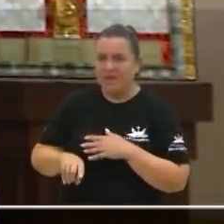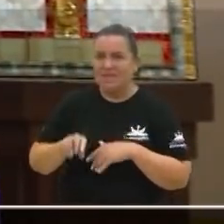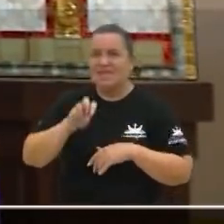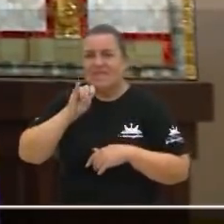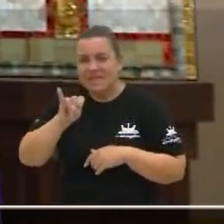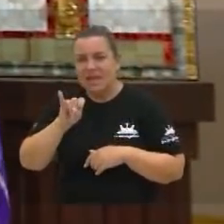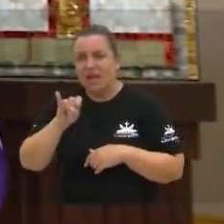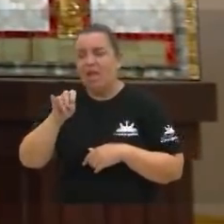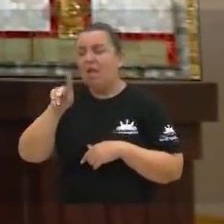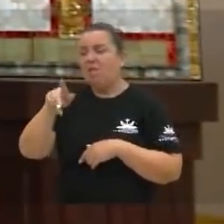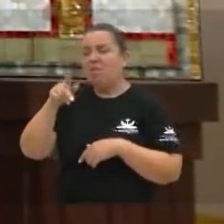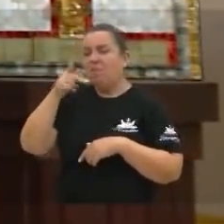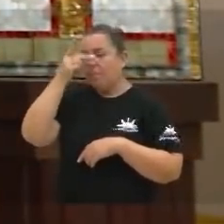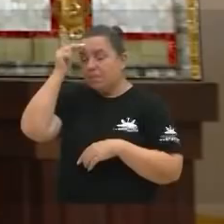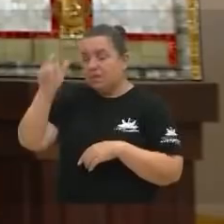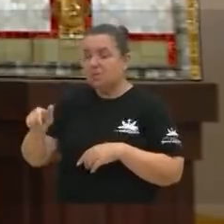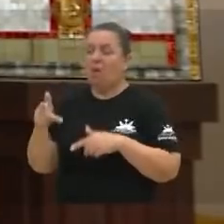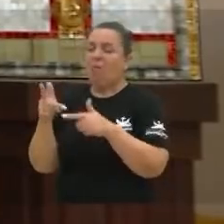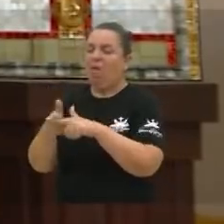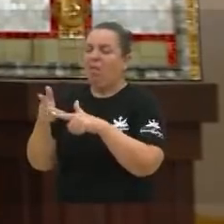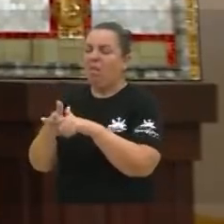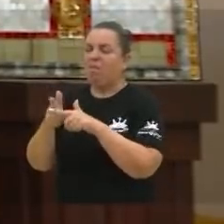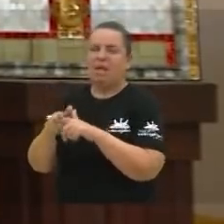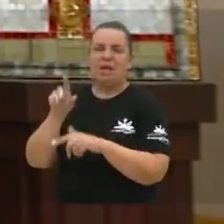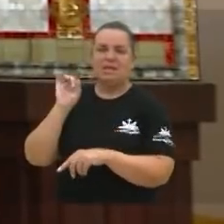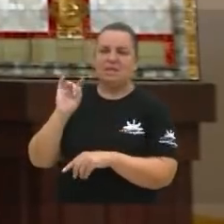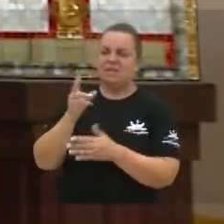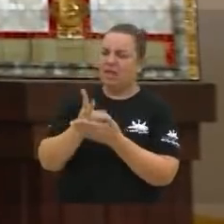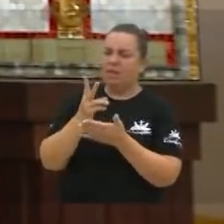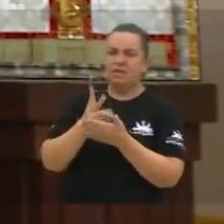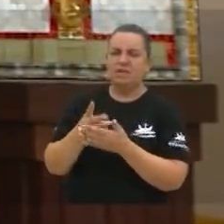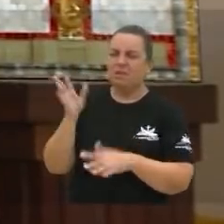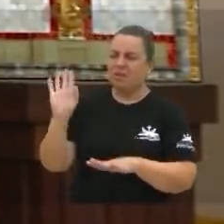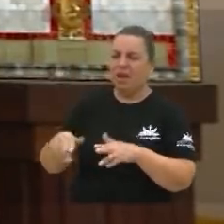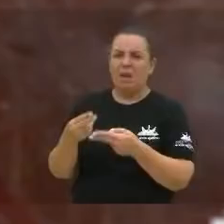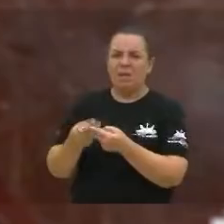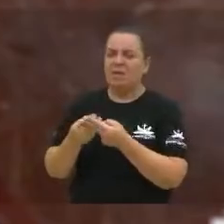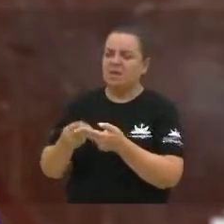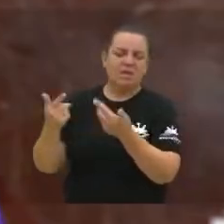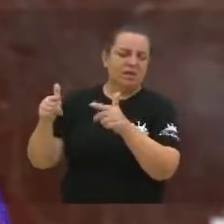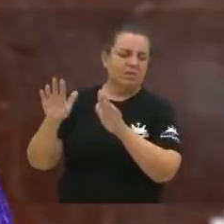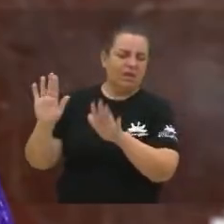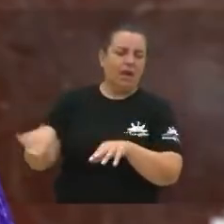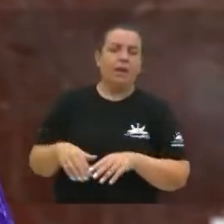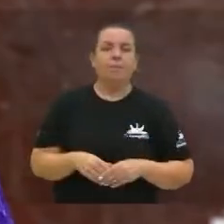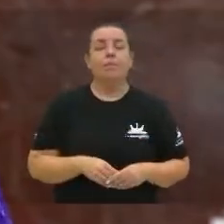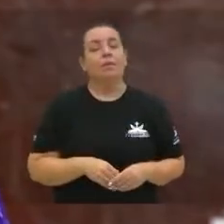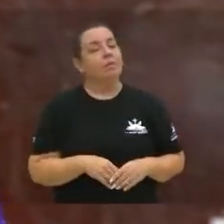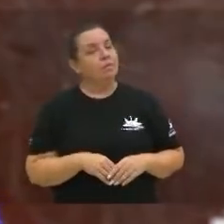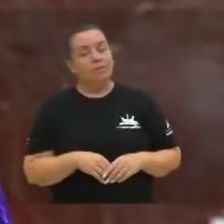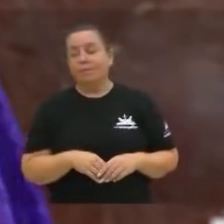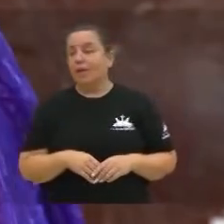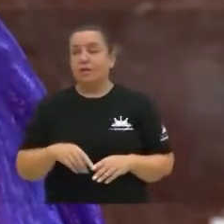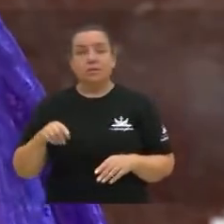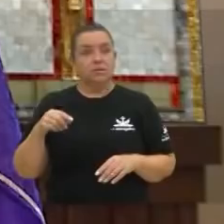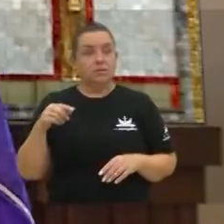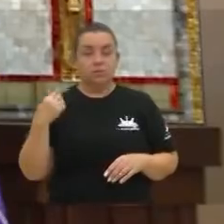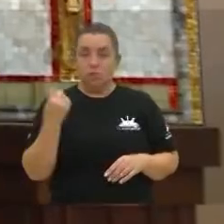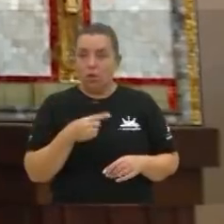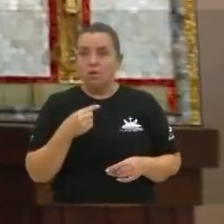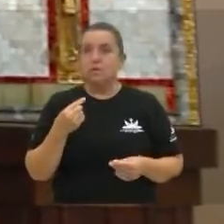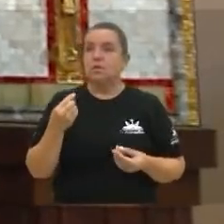Barrancos ninguém mergulha em Deus que é bom e tem um relacionamento saudável com Deus